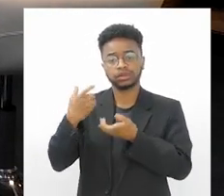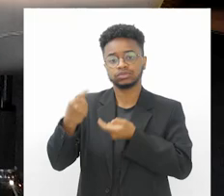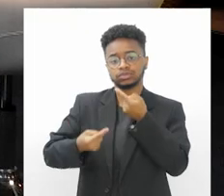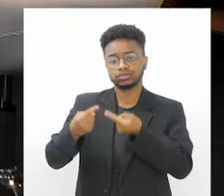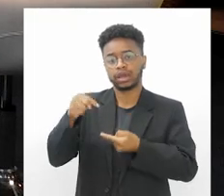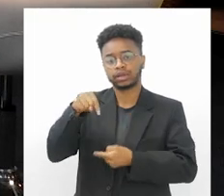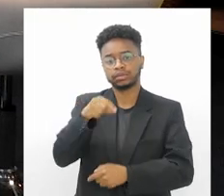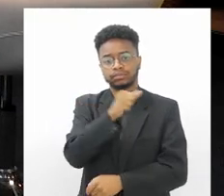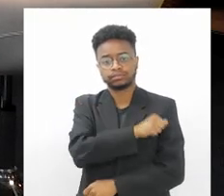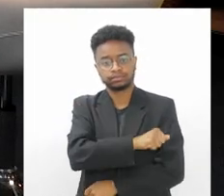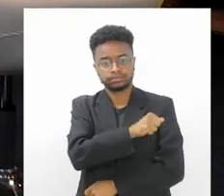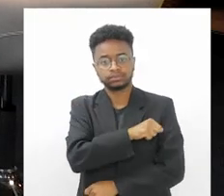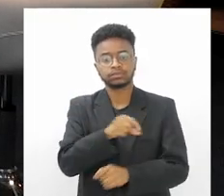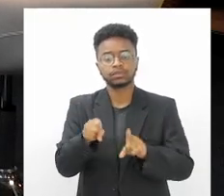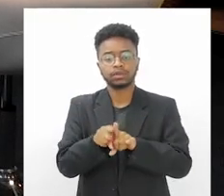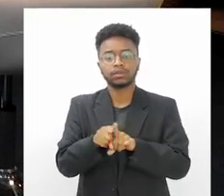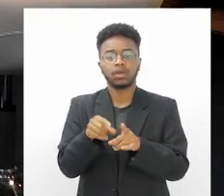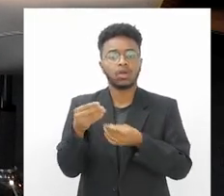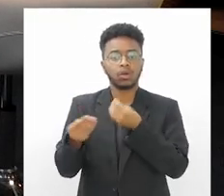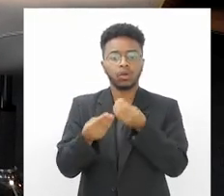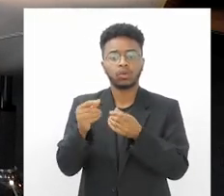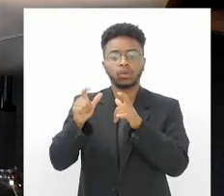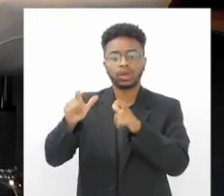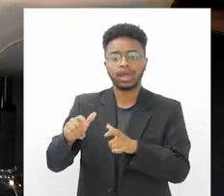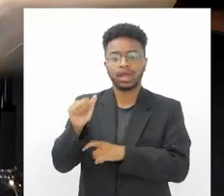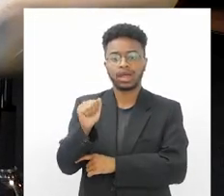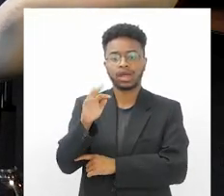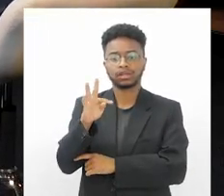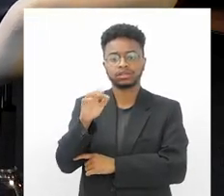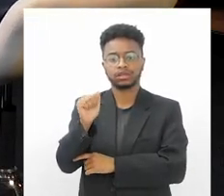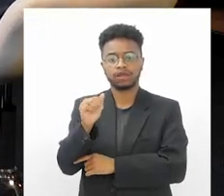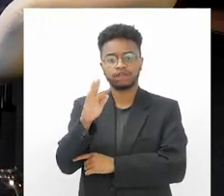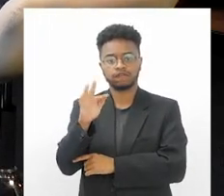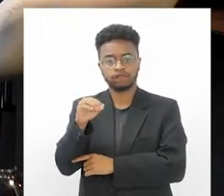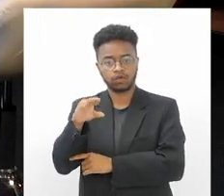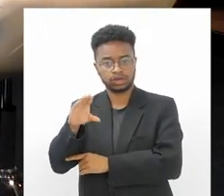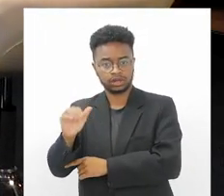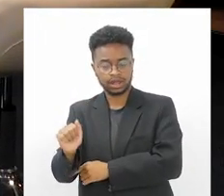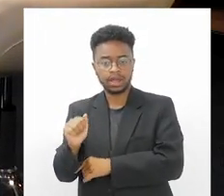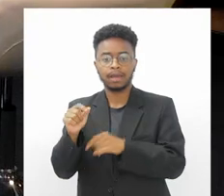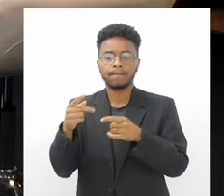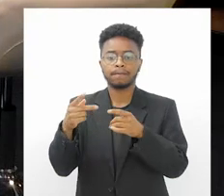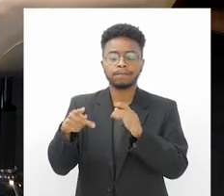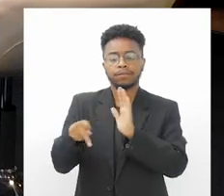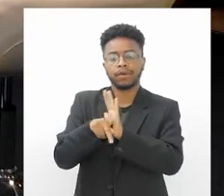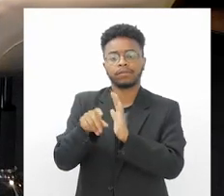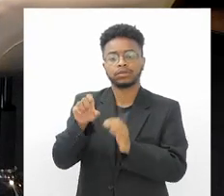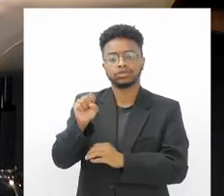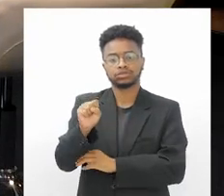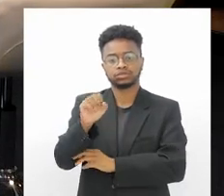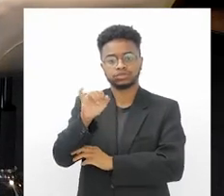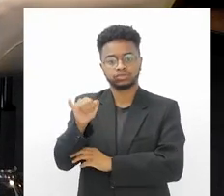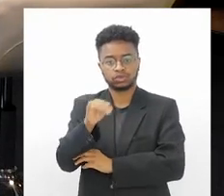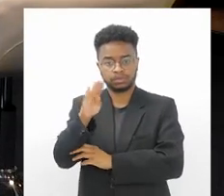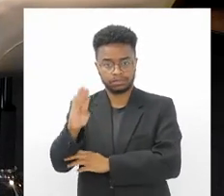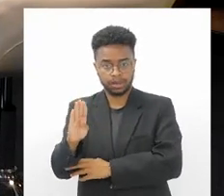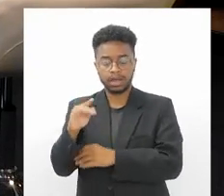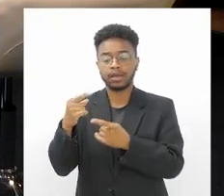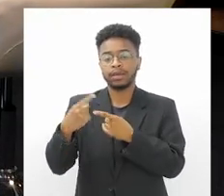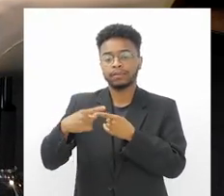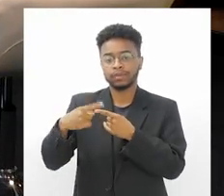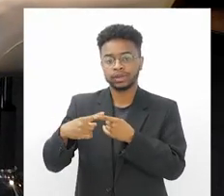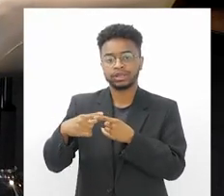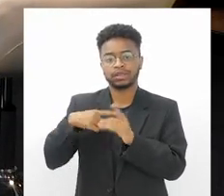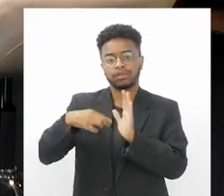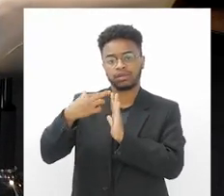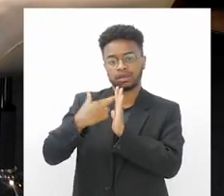quero tratar aqui do nosso Rio de Janeiro e também do distrito de Atafona, sim, em São João da Barra, porque num relatório